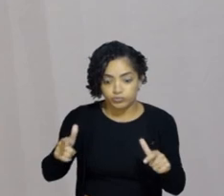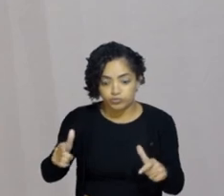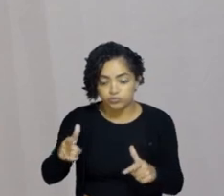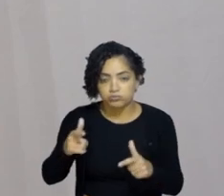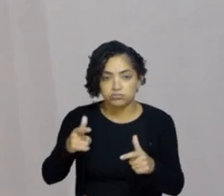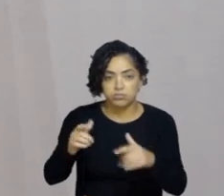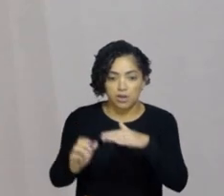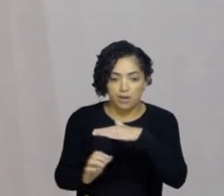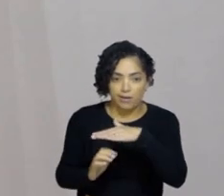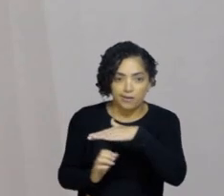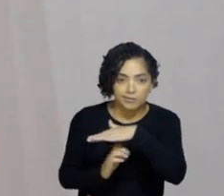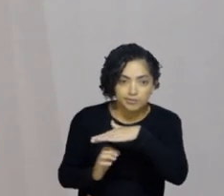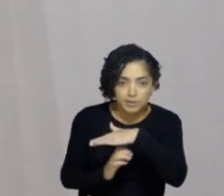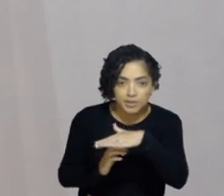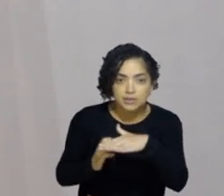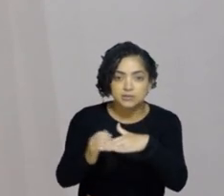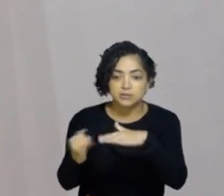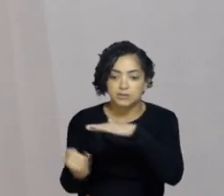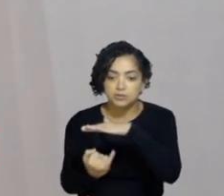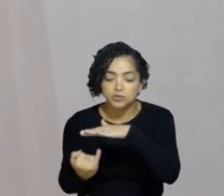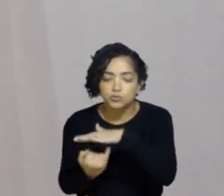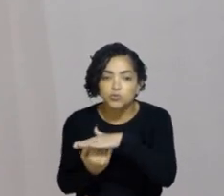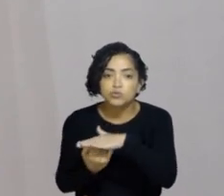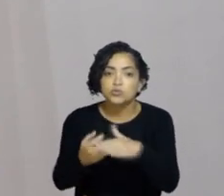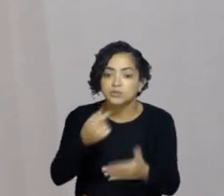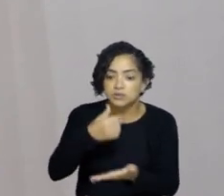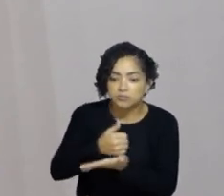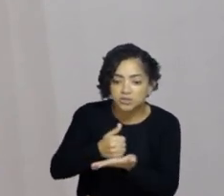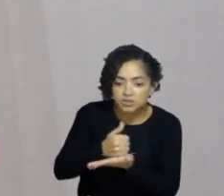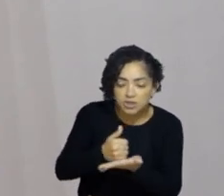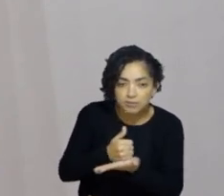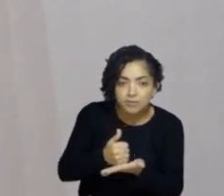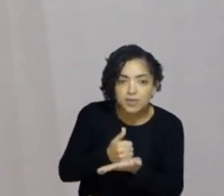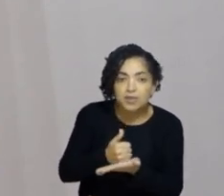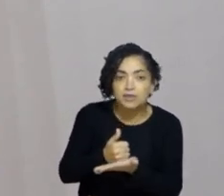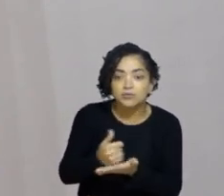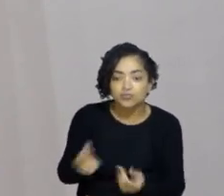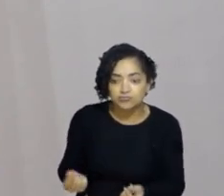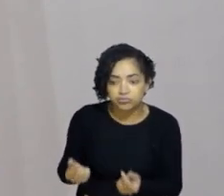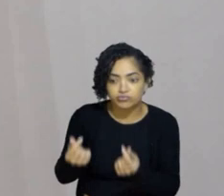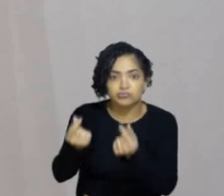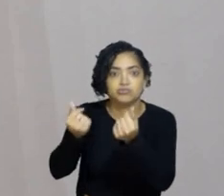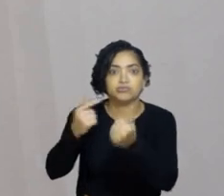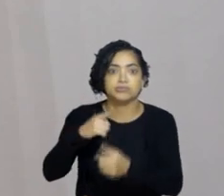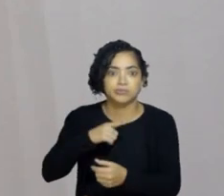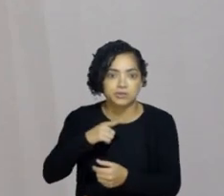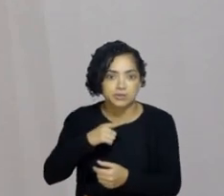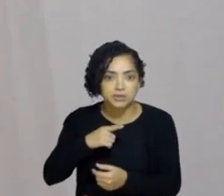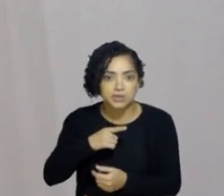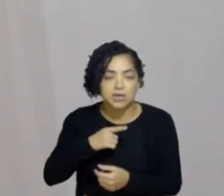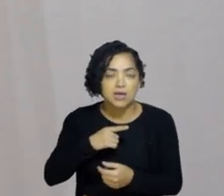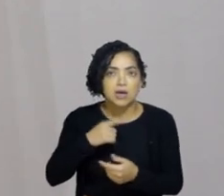medicamento, é o que mais lucra, é o que mais ganha. Mas quando a gente trabalha, por exemplo, vamos fazer uma medicina